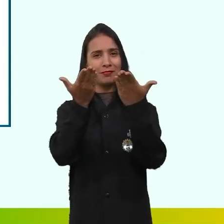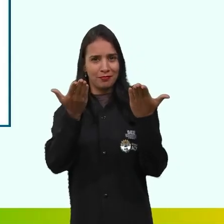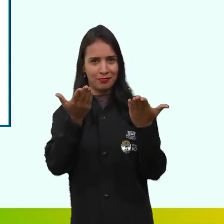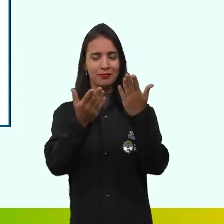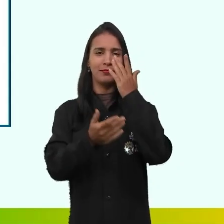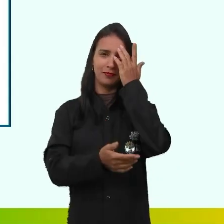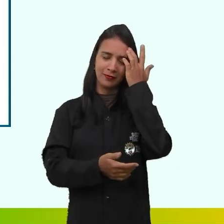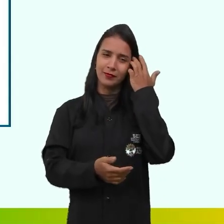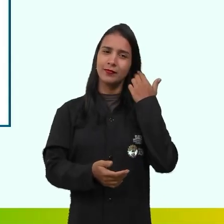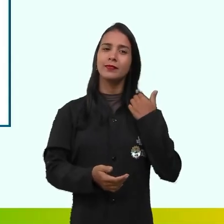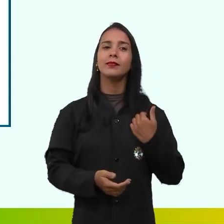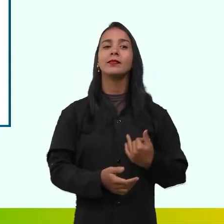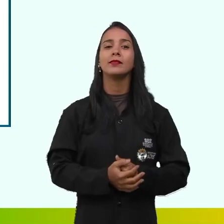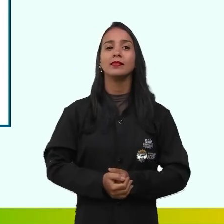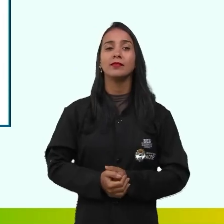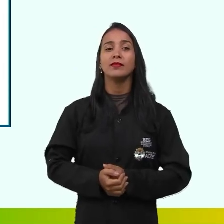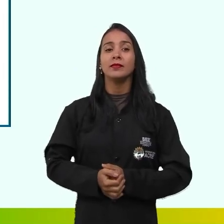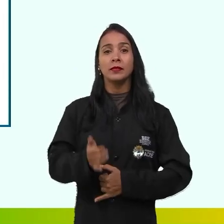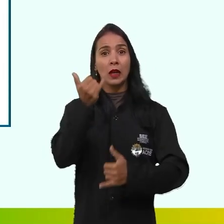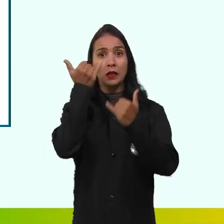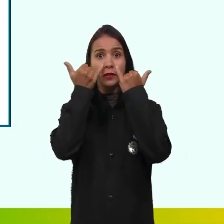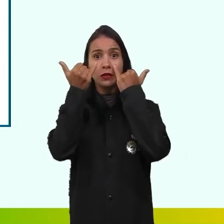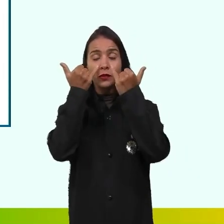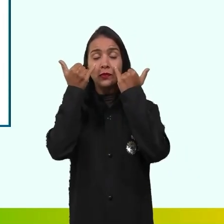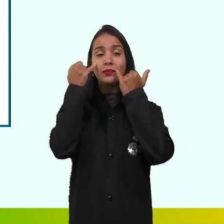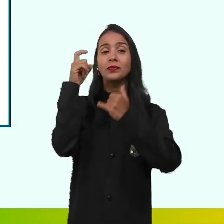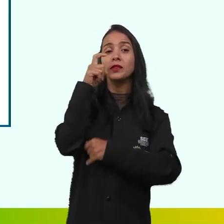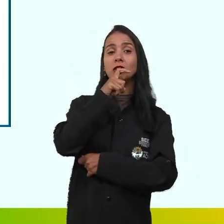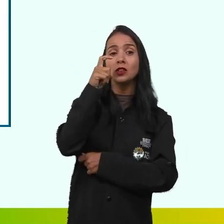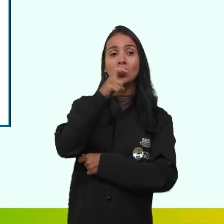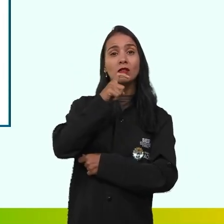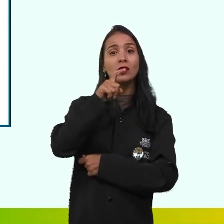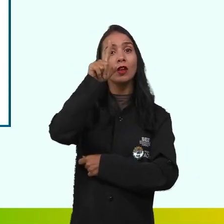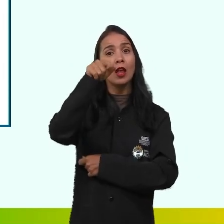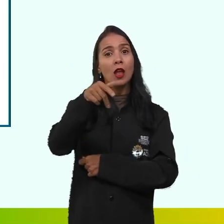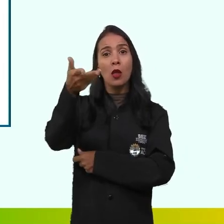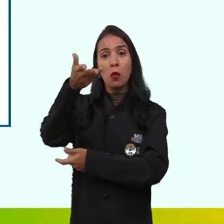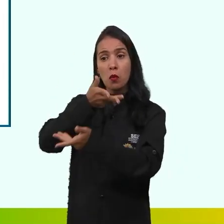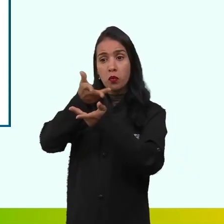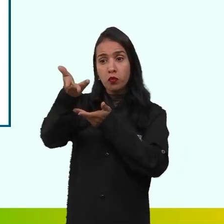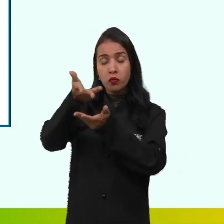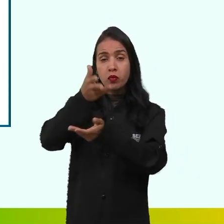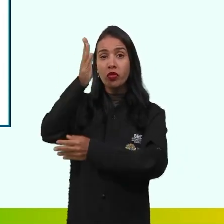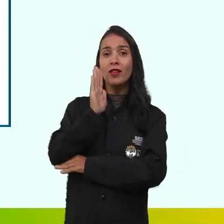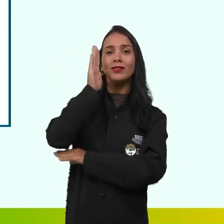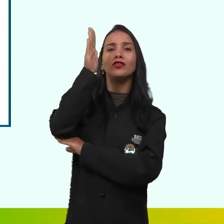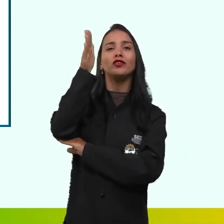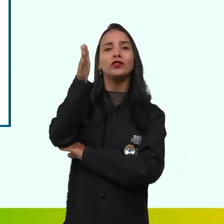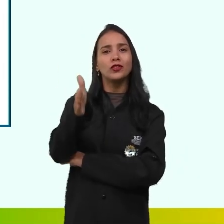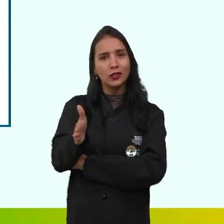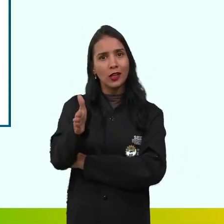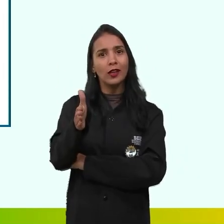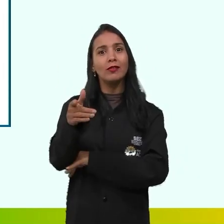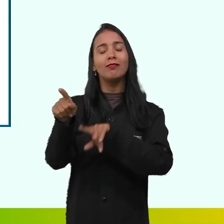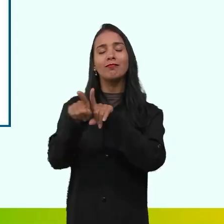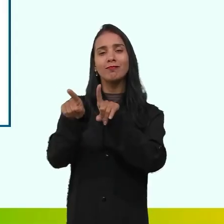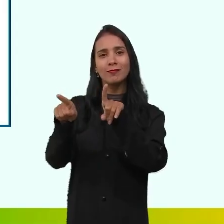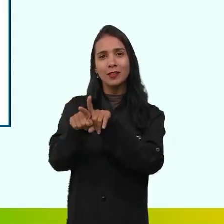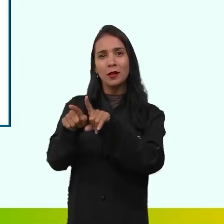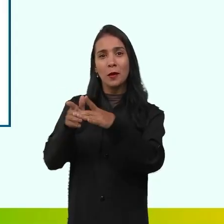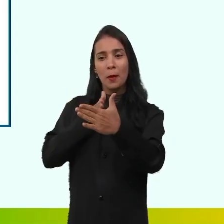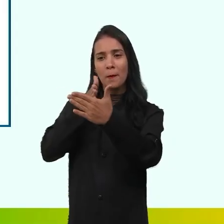o seguinte, que as fake news, elas têm repercussões diretas sobre os direitos